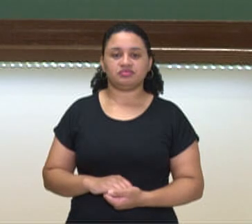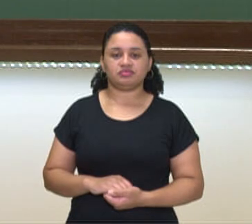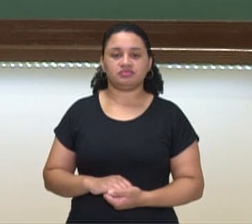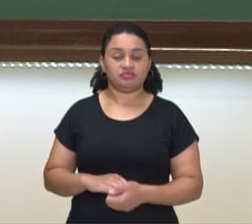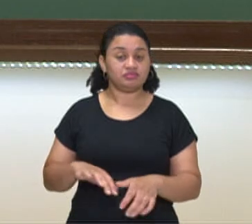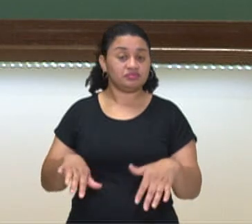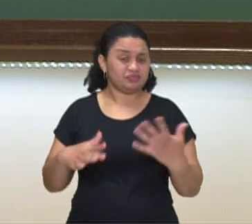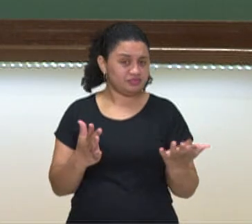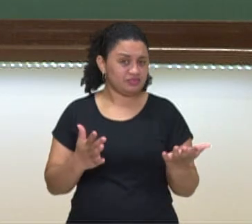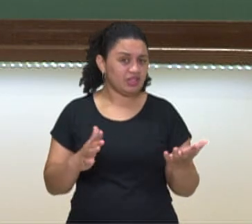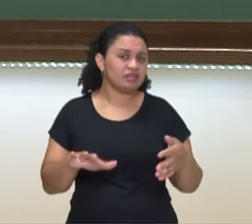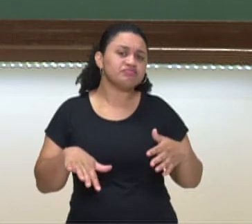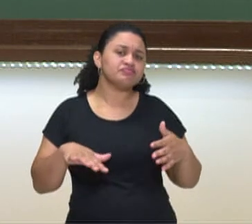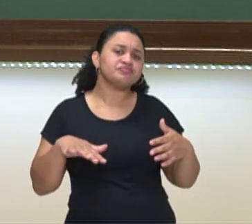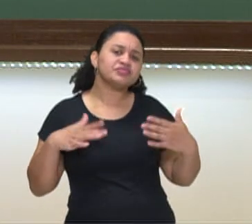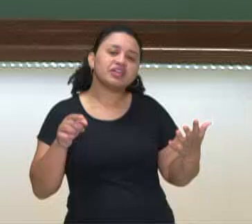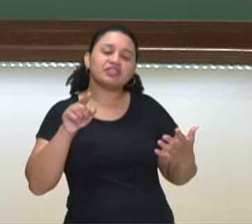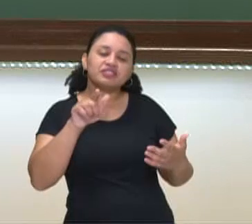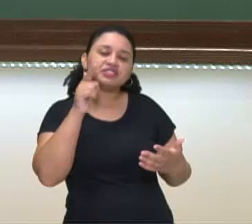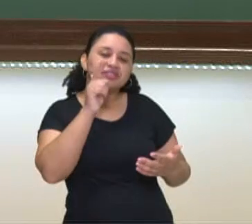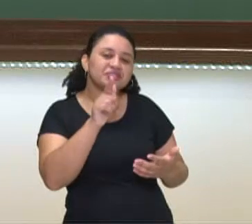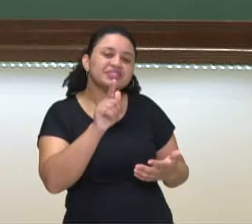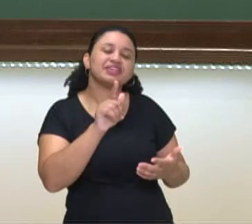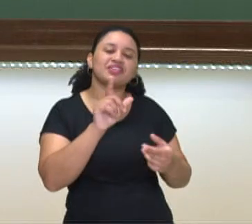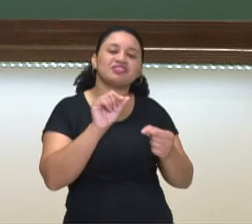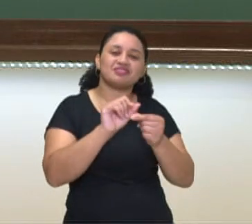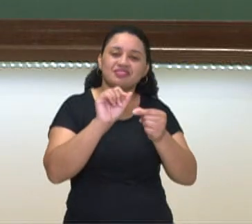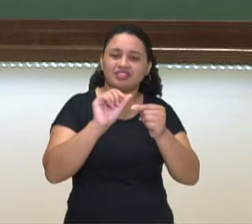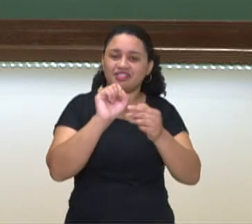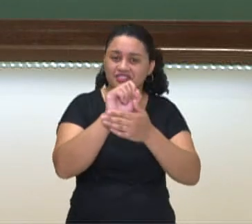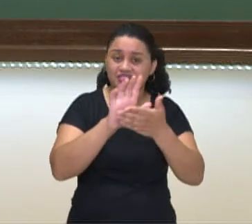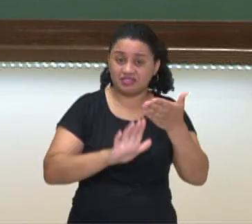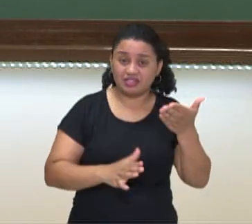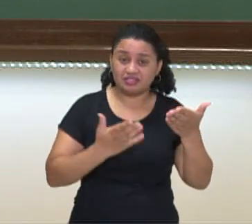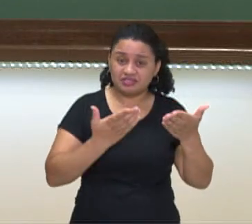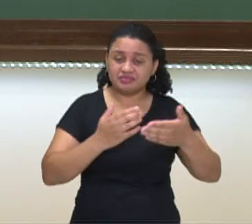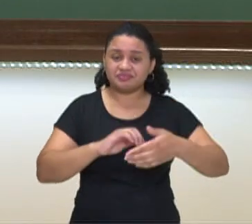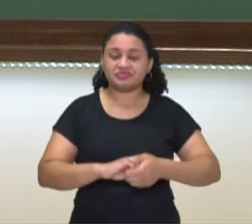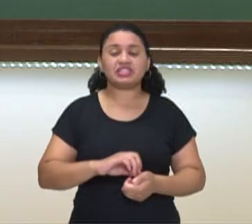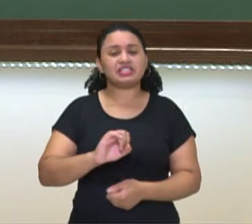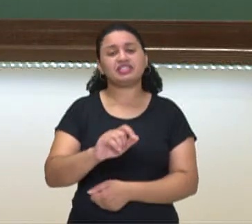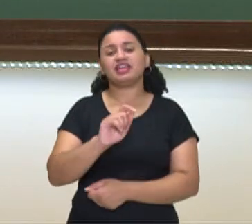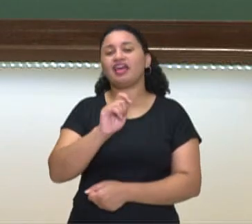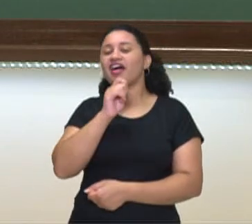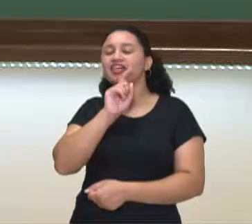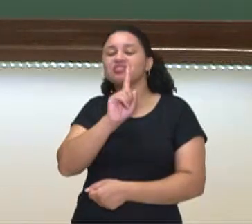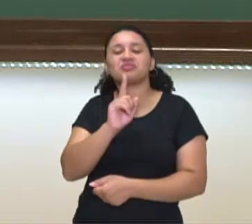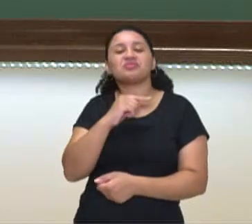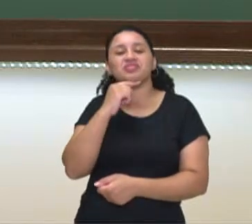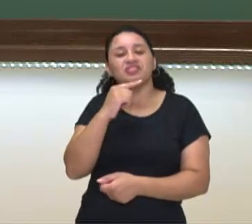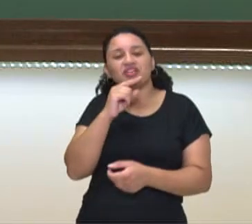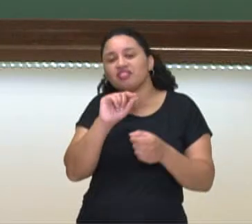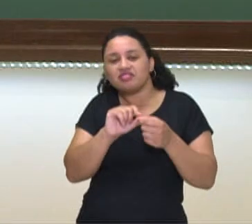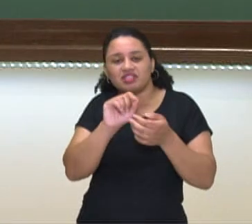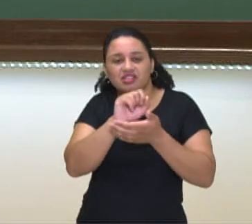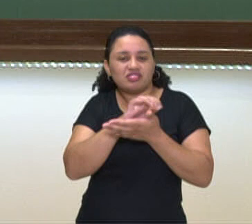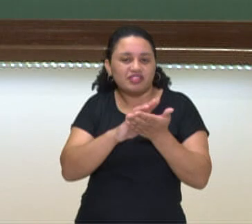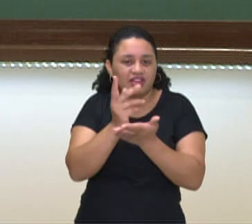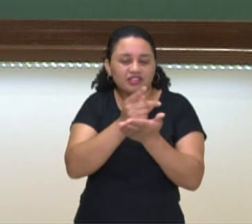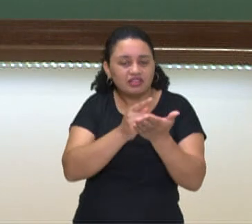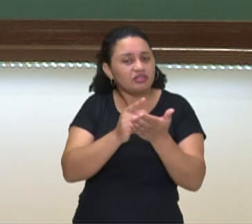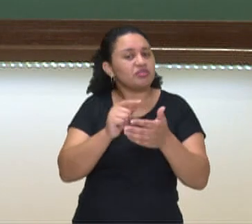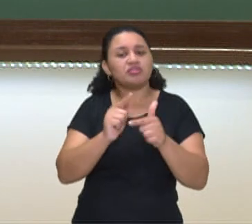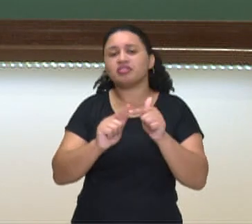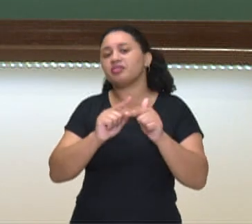E aí, será que você conseguiu cumprir sua tarefa? Se não conseguiu, não tem problema. Depois